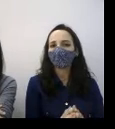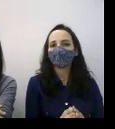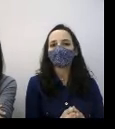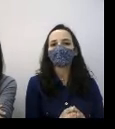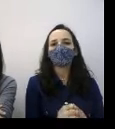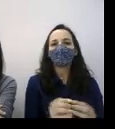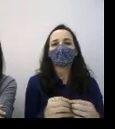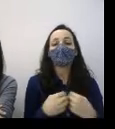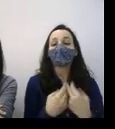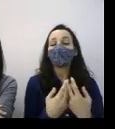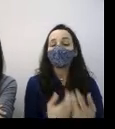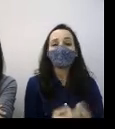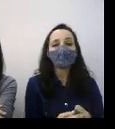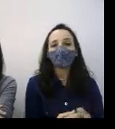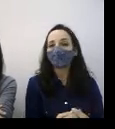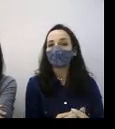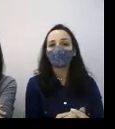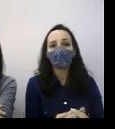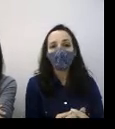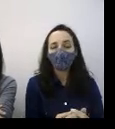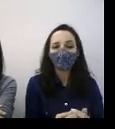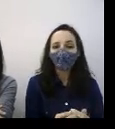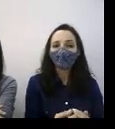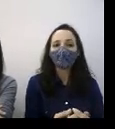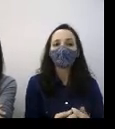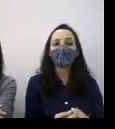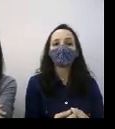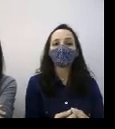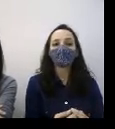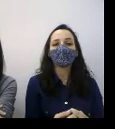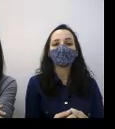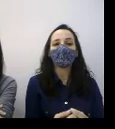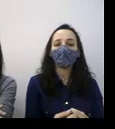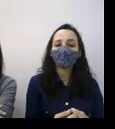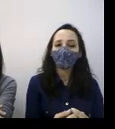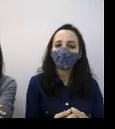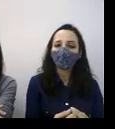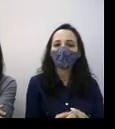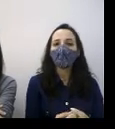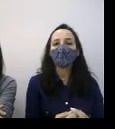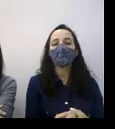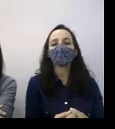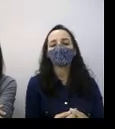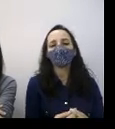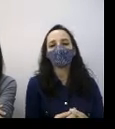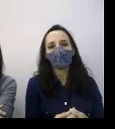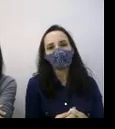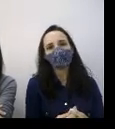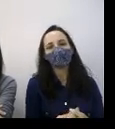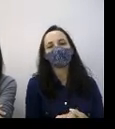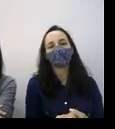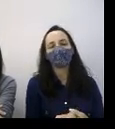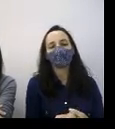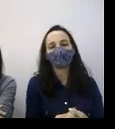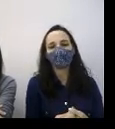vivência, na nossa conquista, no nosso trabalho. Então, é muito importante a gente estar atento a esses